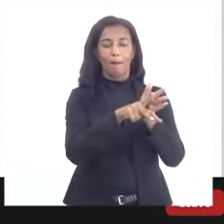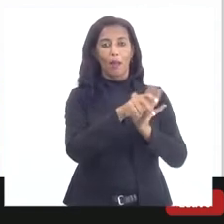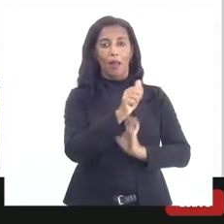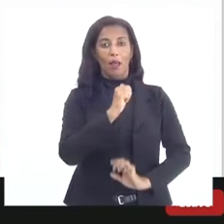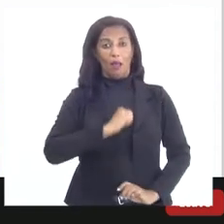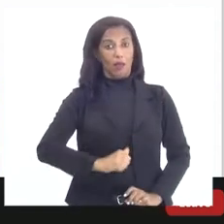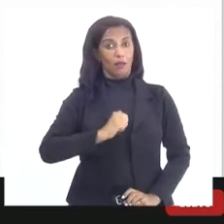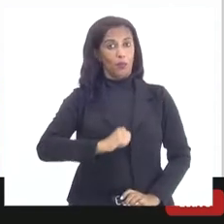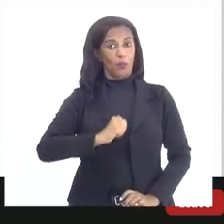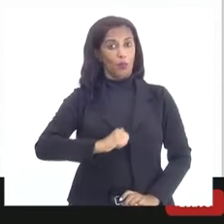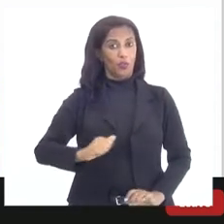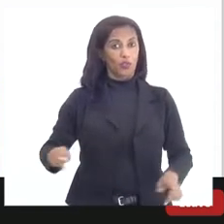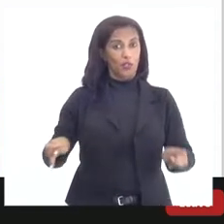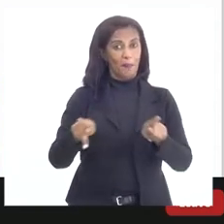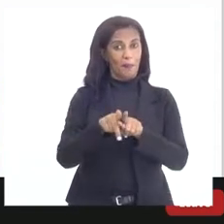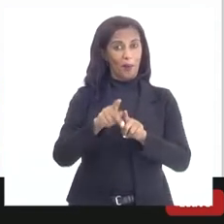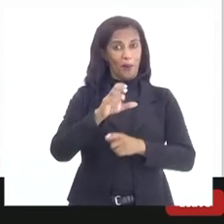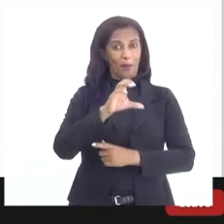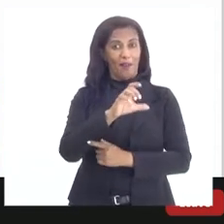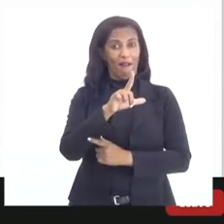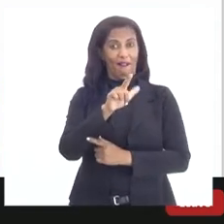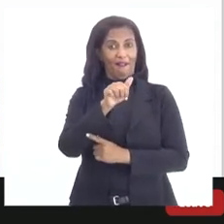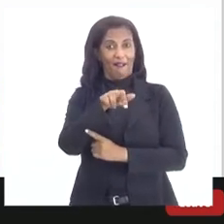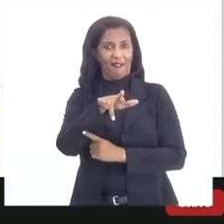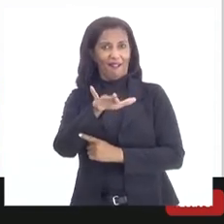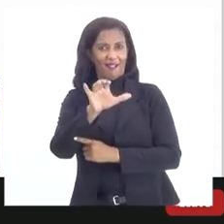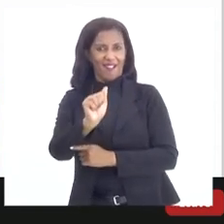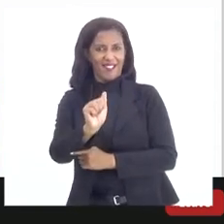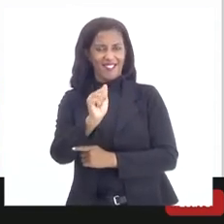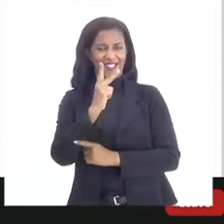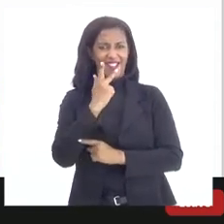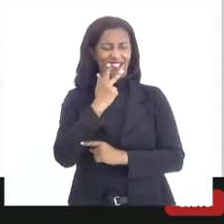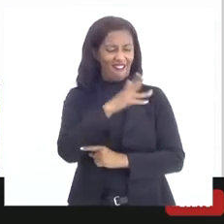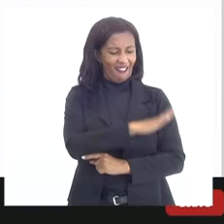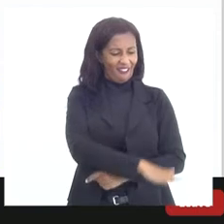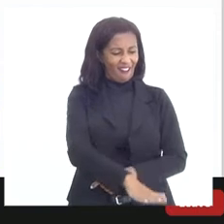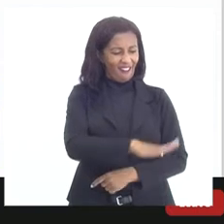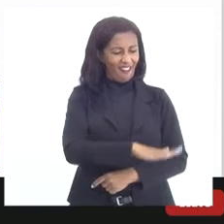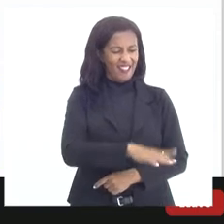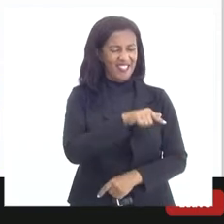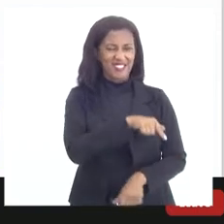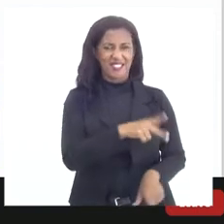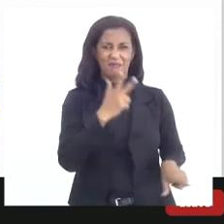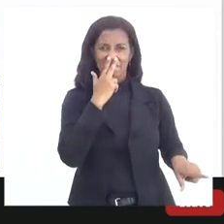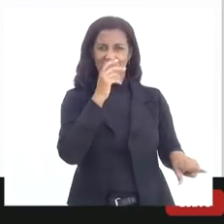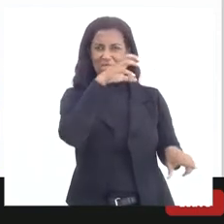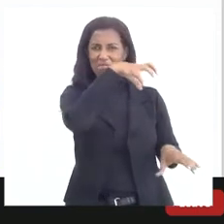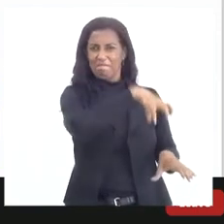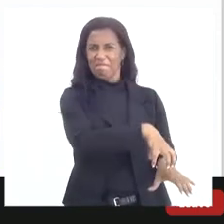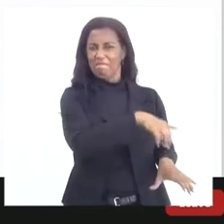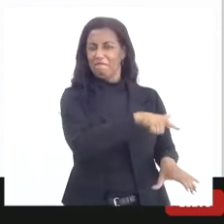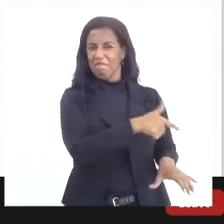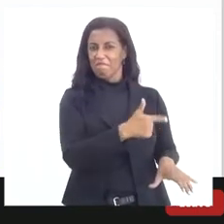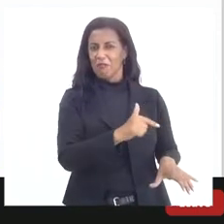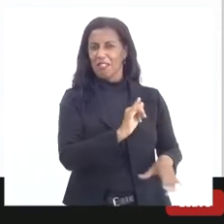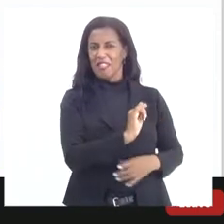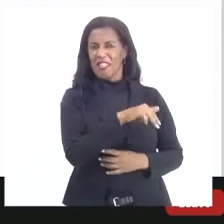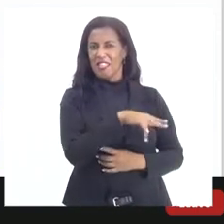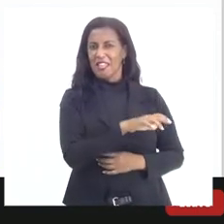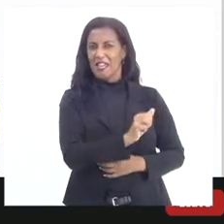antropologia clássica, que considerava as crianças como informantes incapazes, né? Isso era